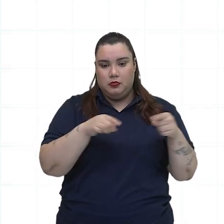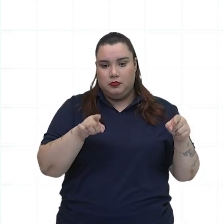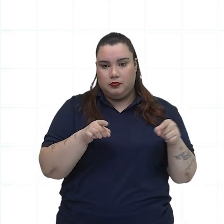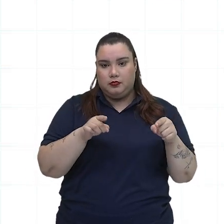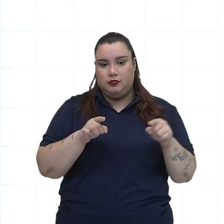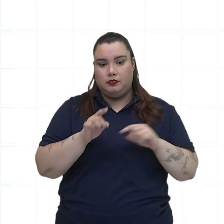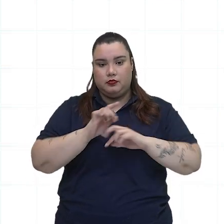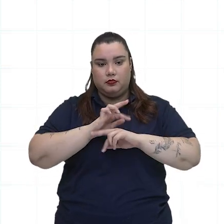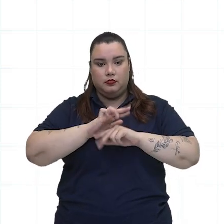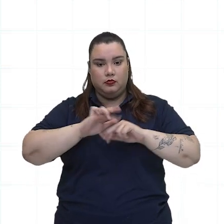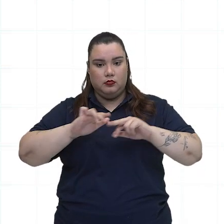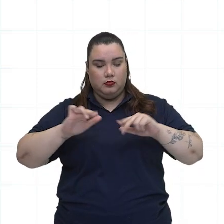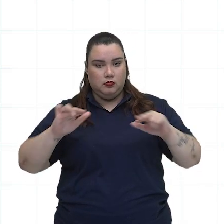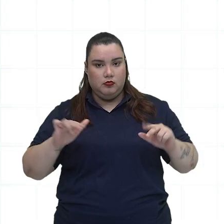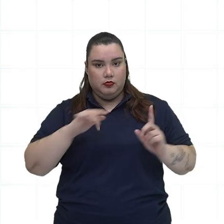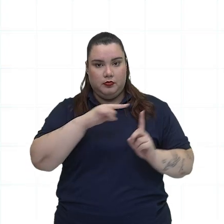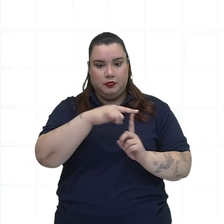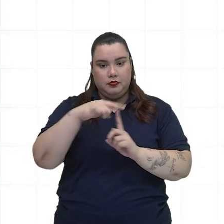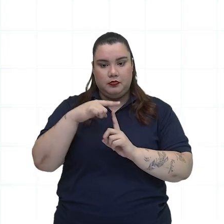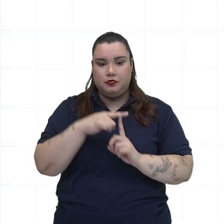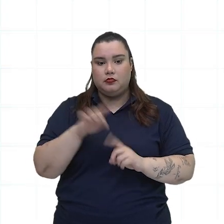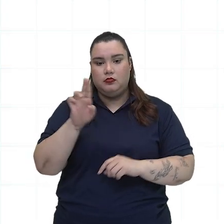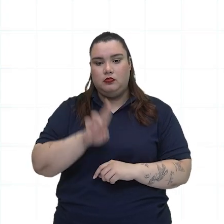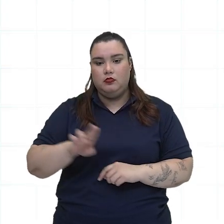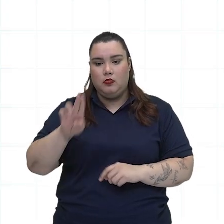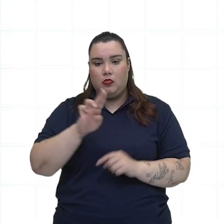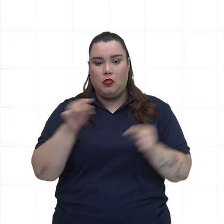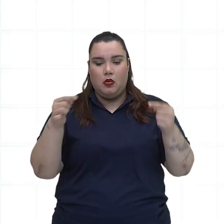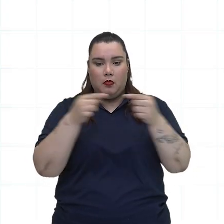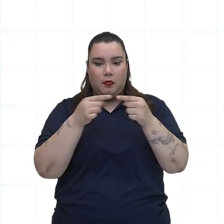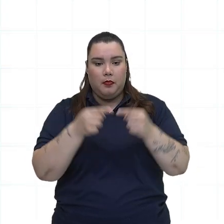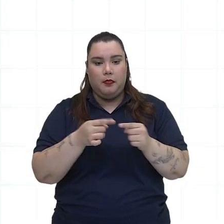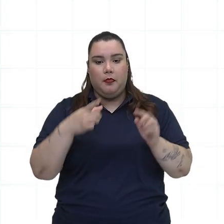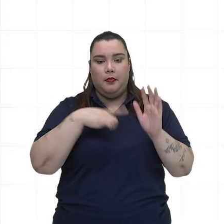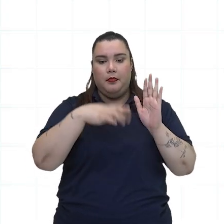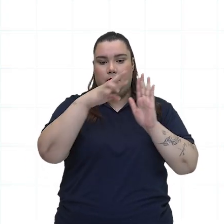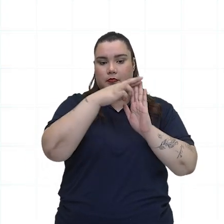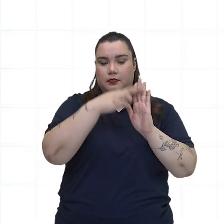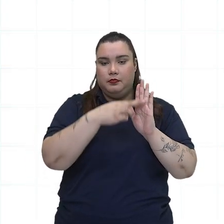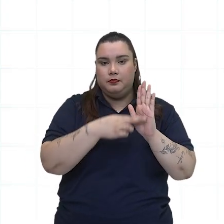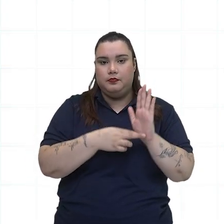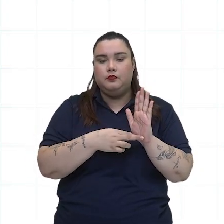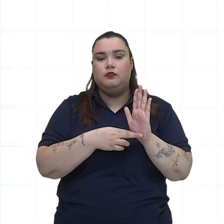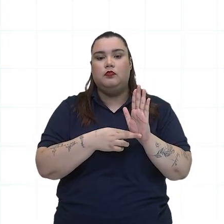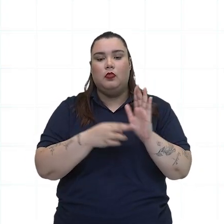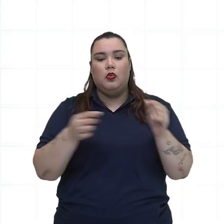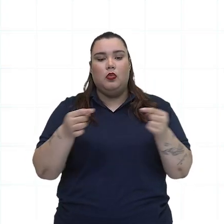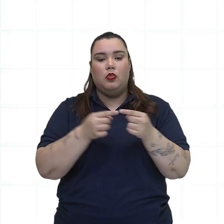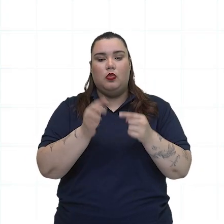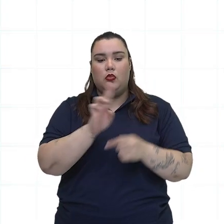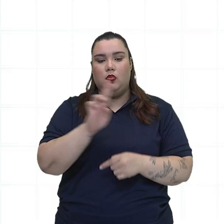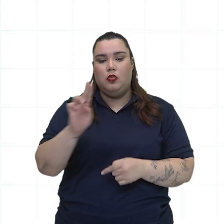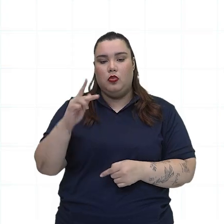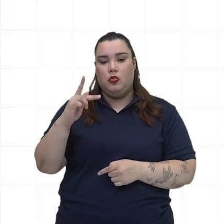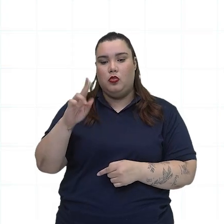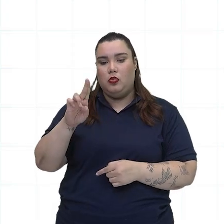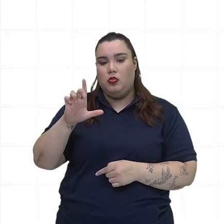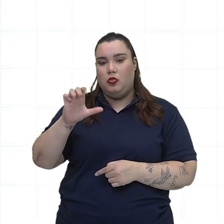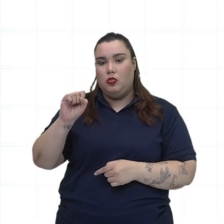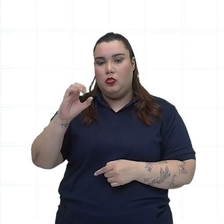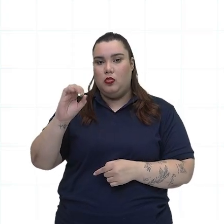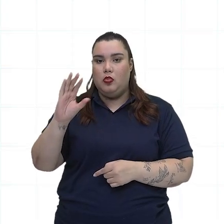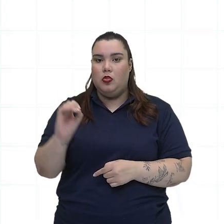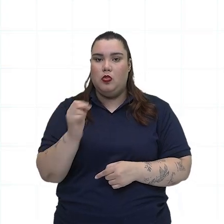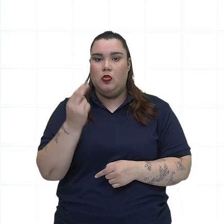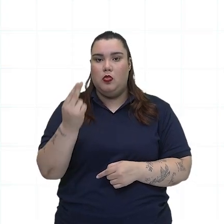produz. As diversas durações são utilizadas em combinação com uma regularidade básica, chamada de